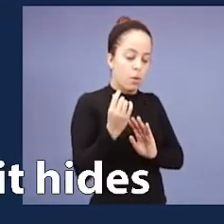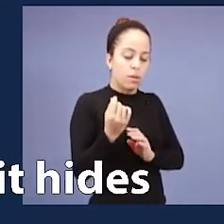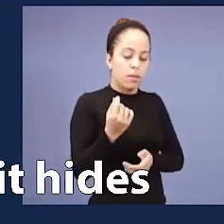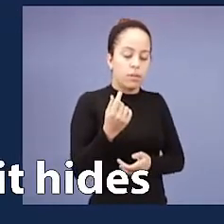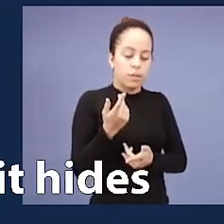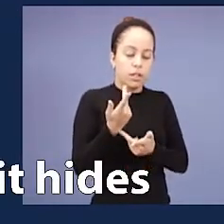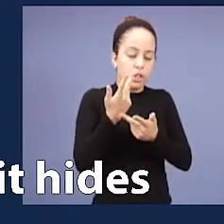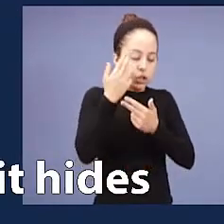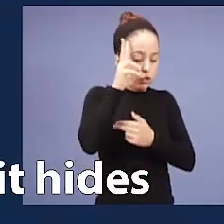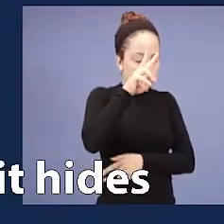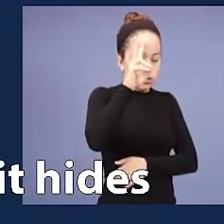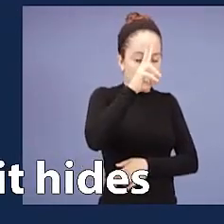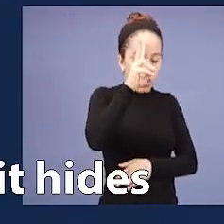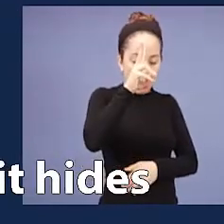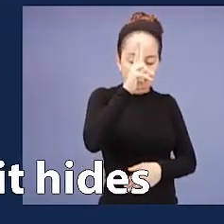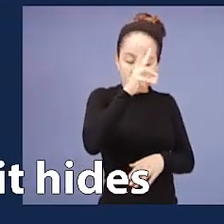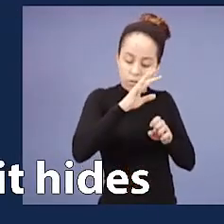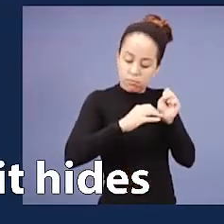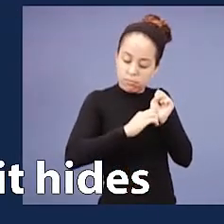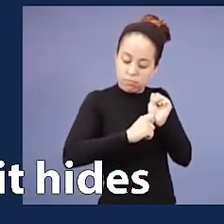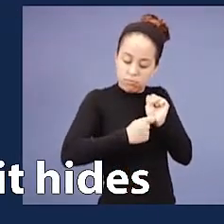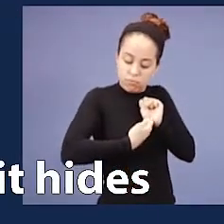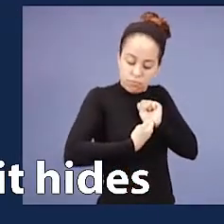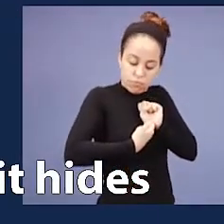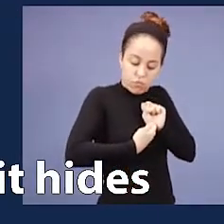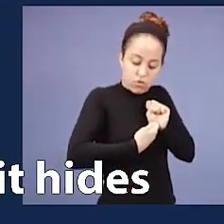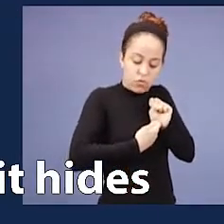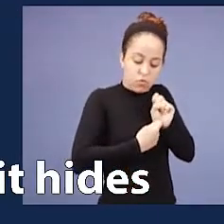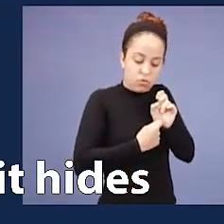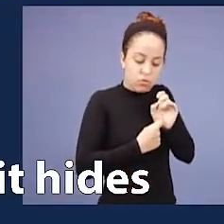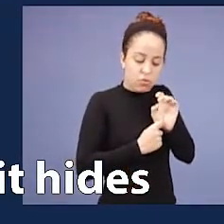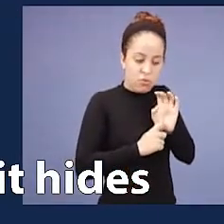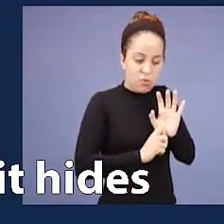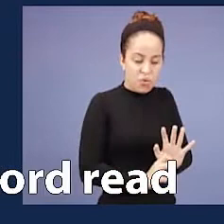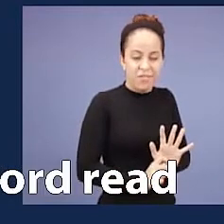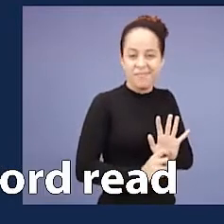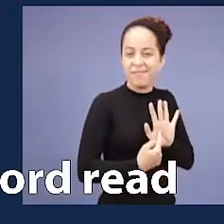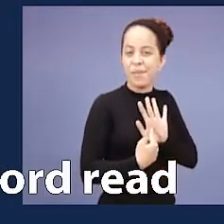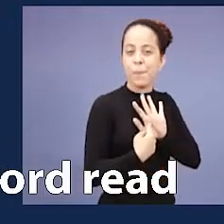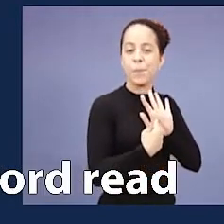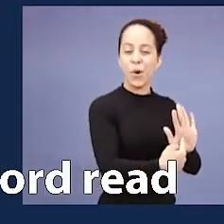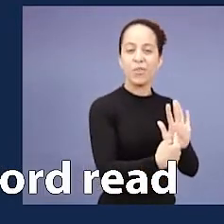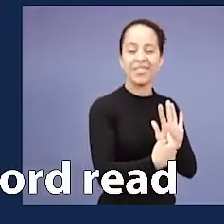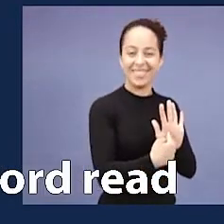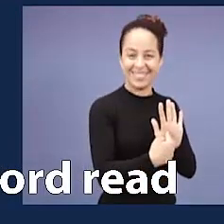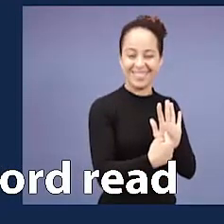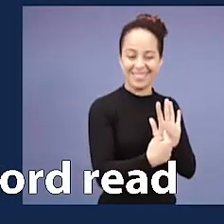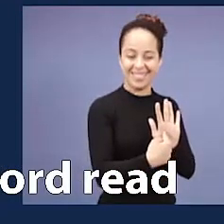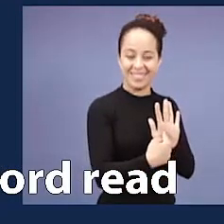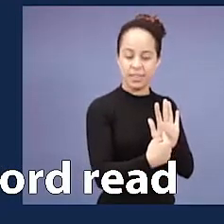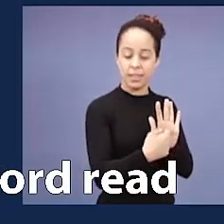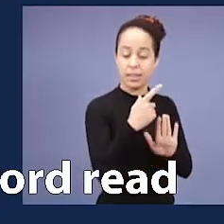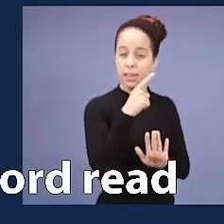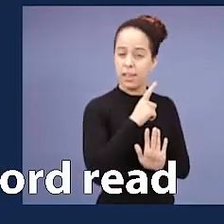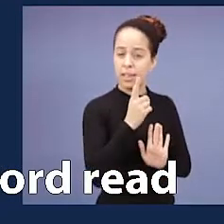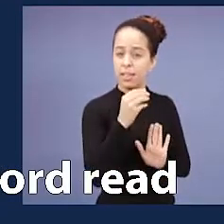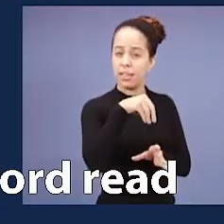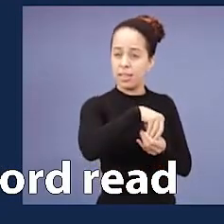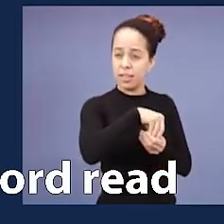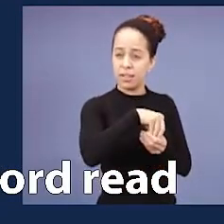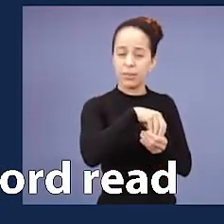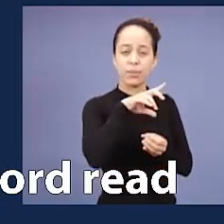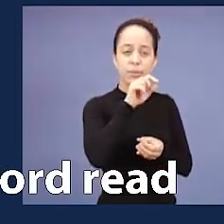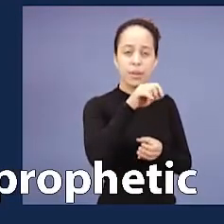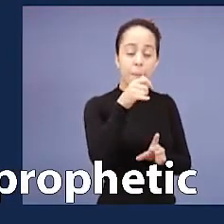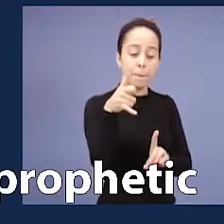em um texto é uma palavra ou verso onde se esconde o profético a beleza não está na